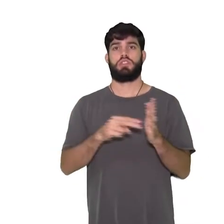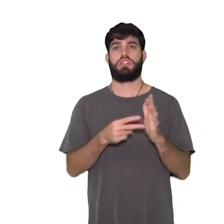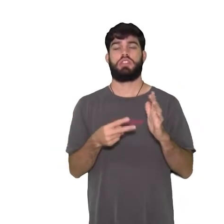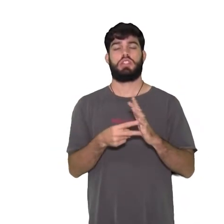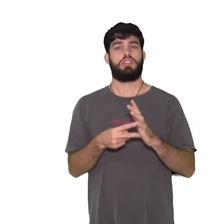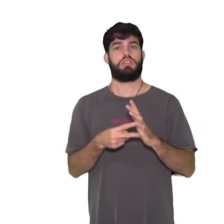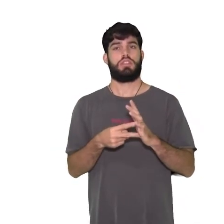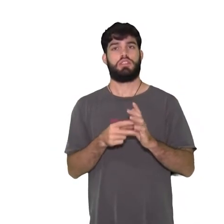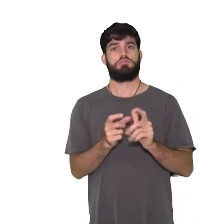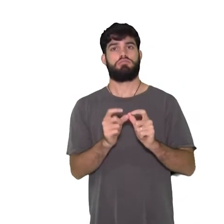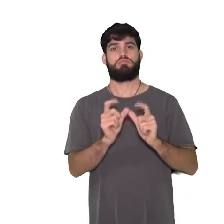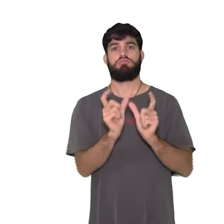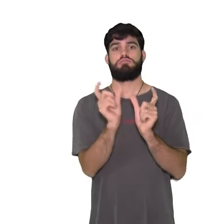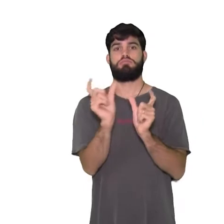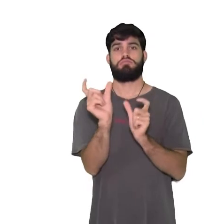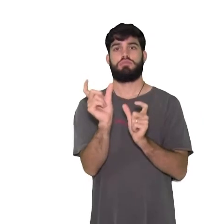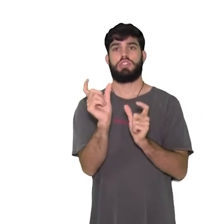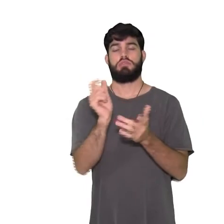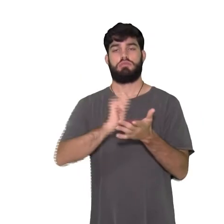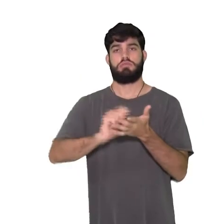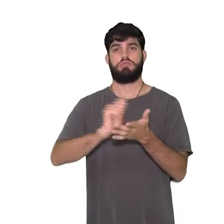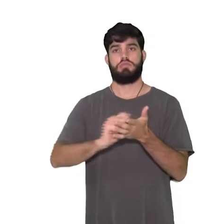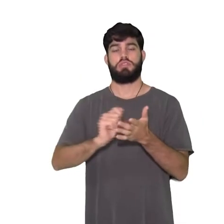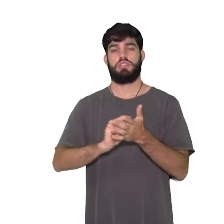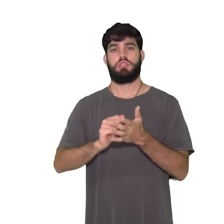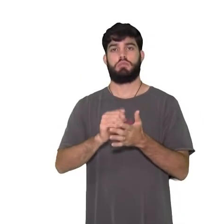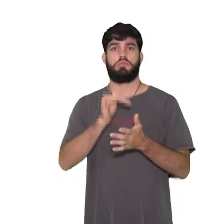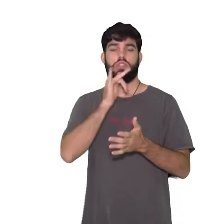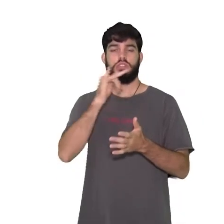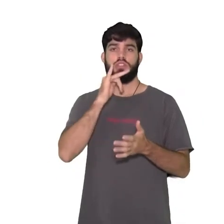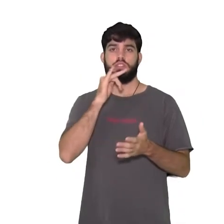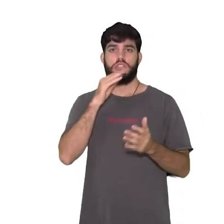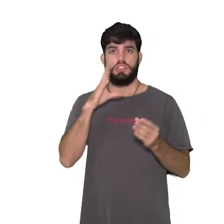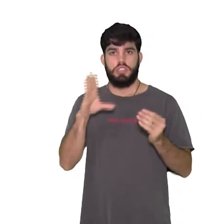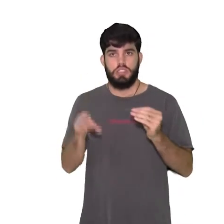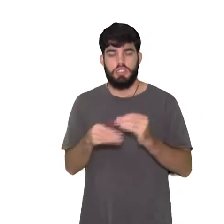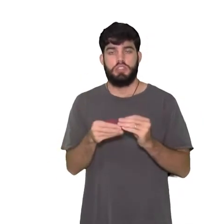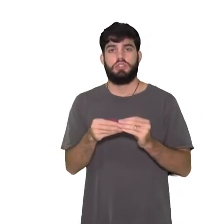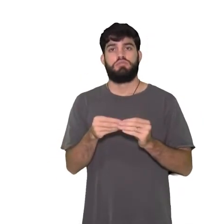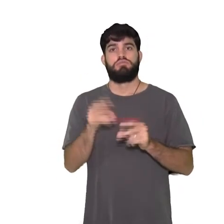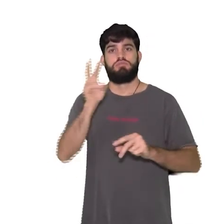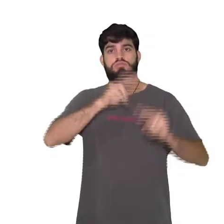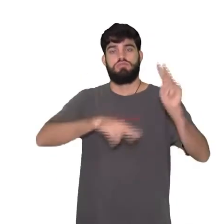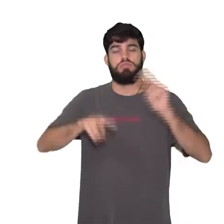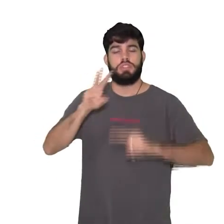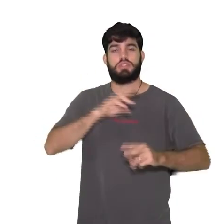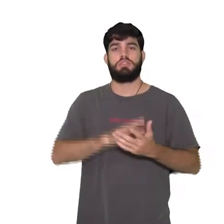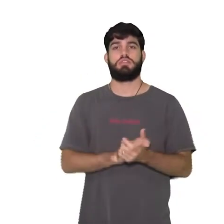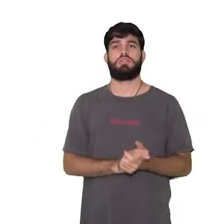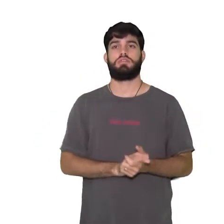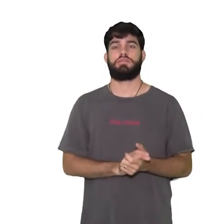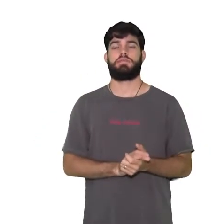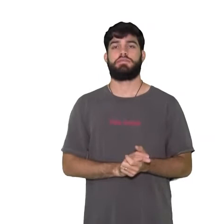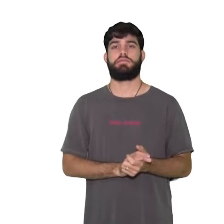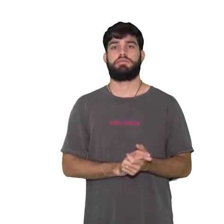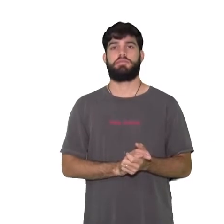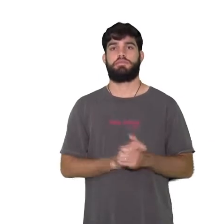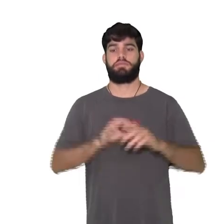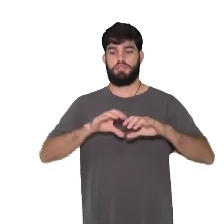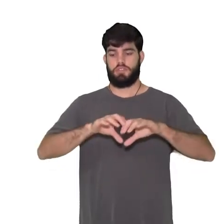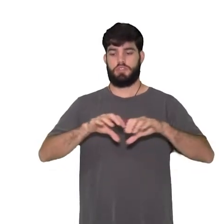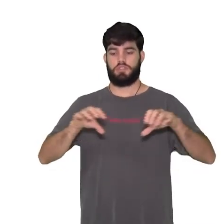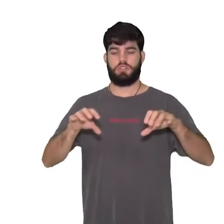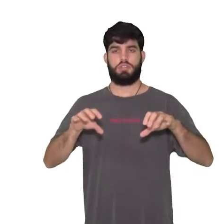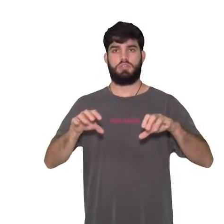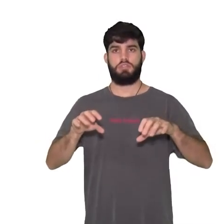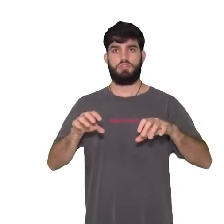escrita é reforçado pelos elementos visuais, os elementos não verbais próprios da linguagem não verbal. A